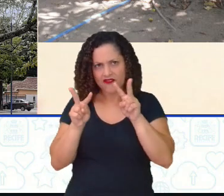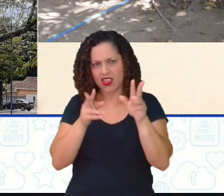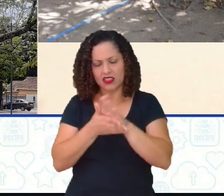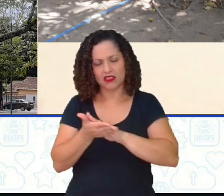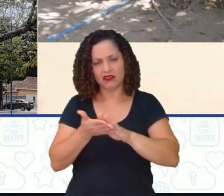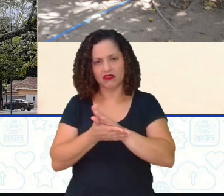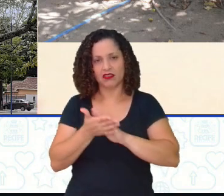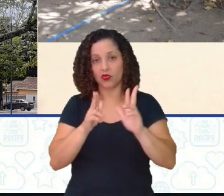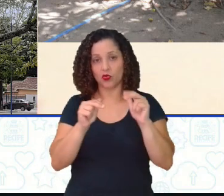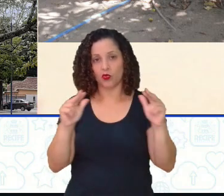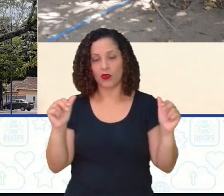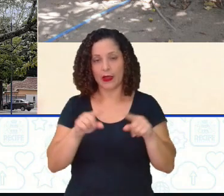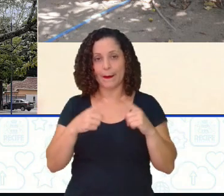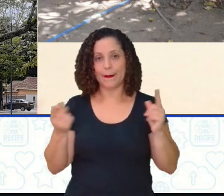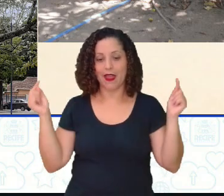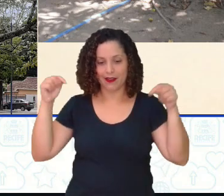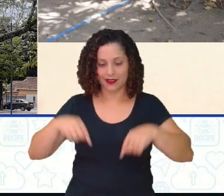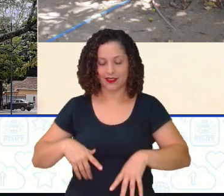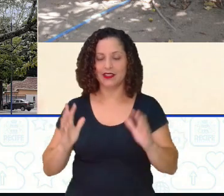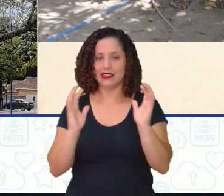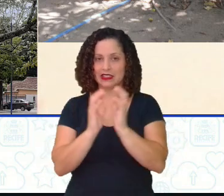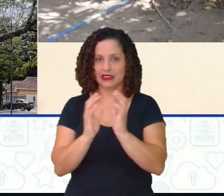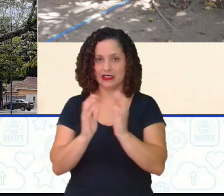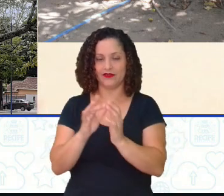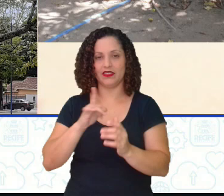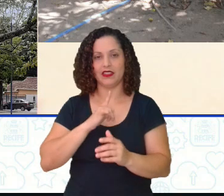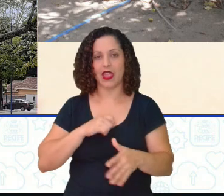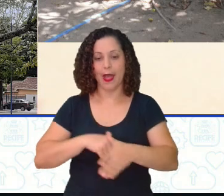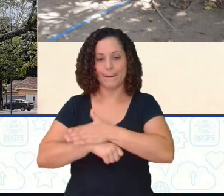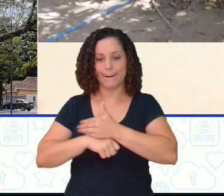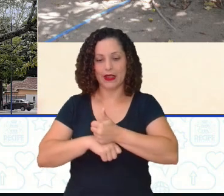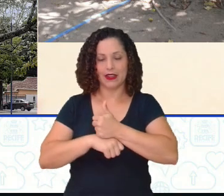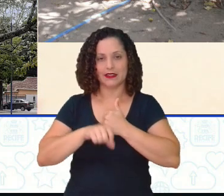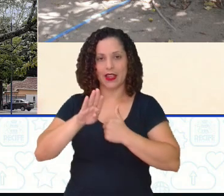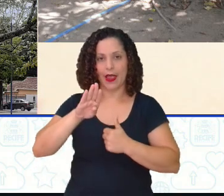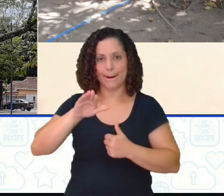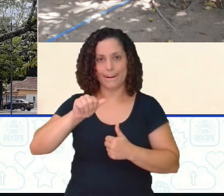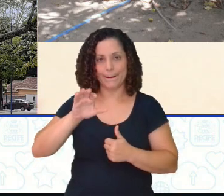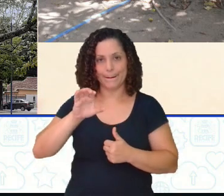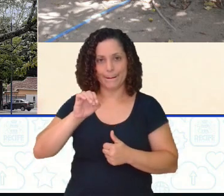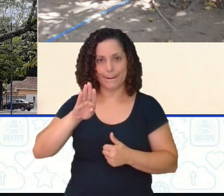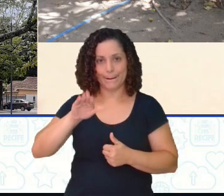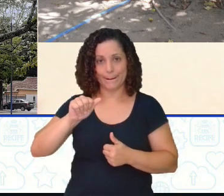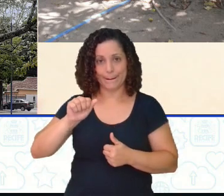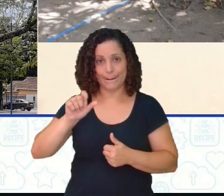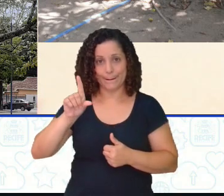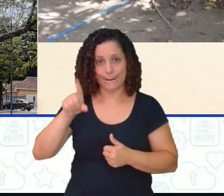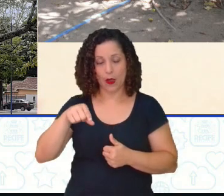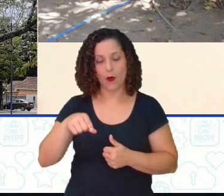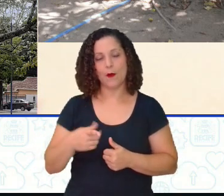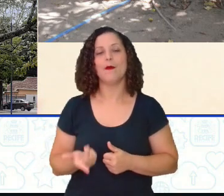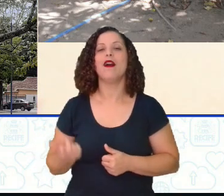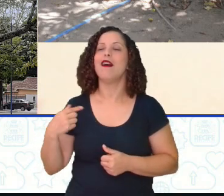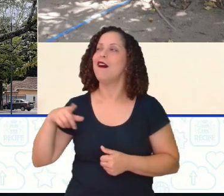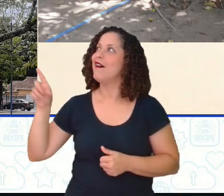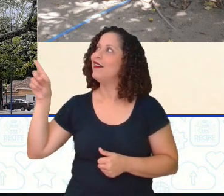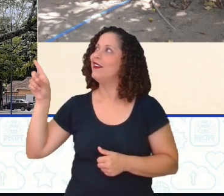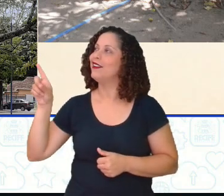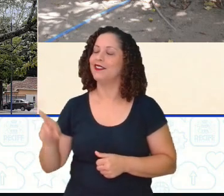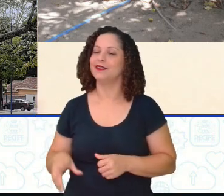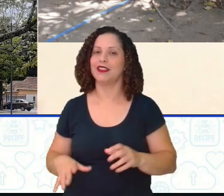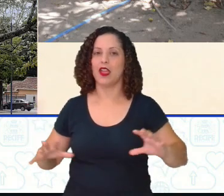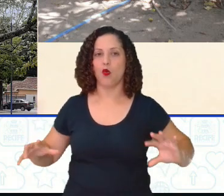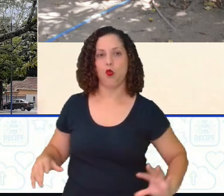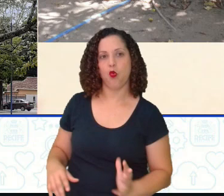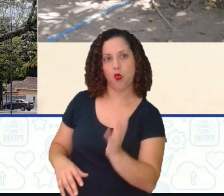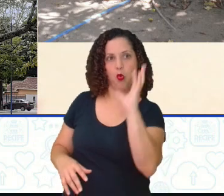do Baobá, aqui em Recife também, mas quando for lá, vocês devem procurar, ela fica em uma das extremidades, mais próximo